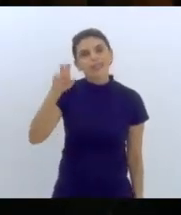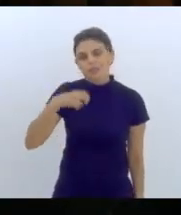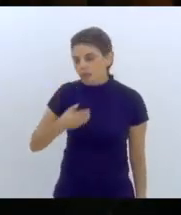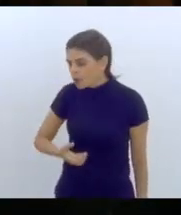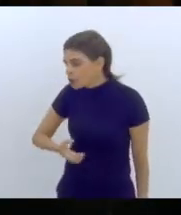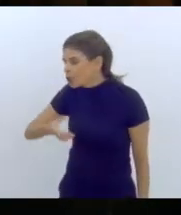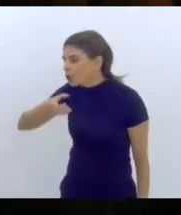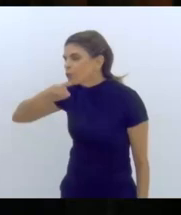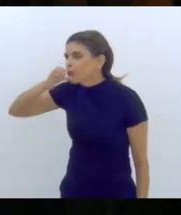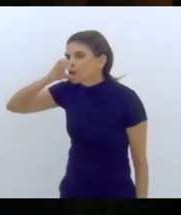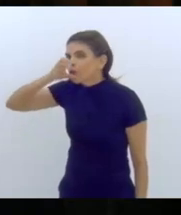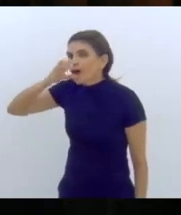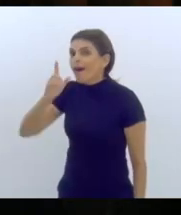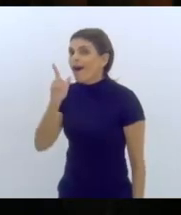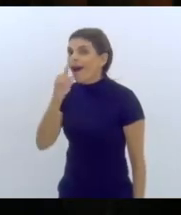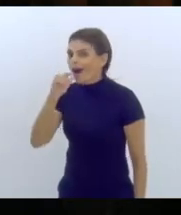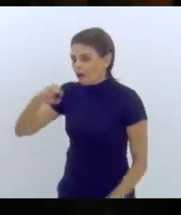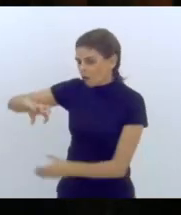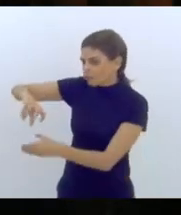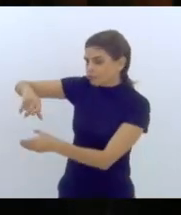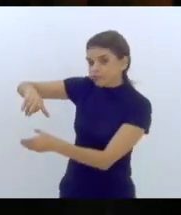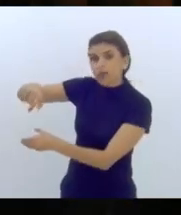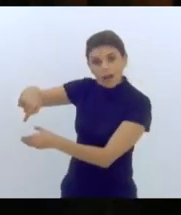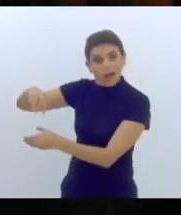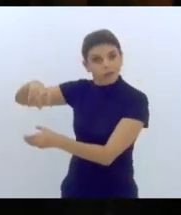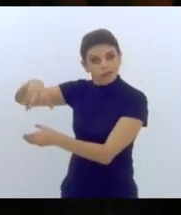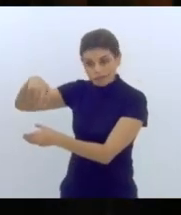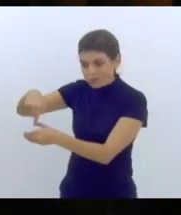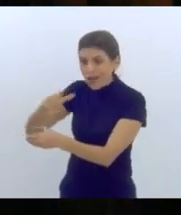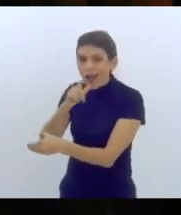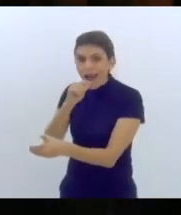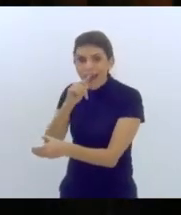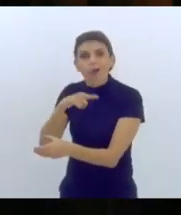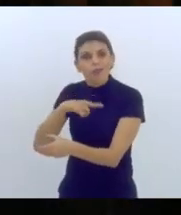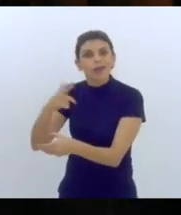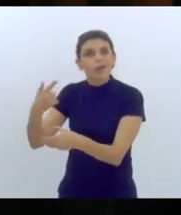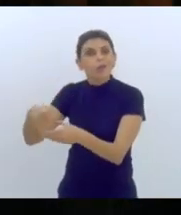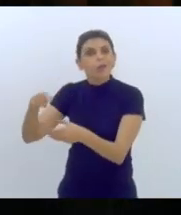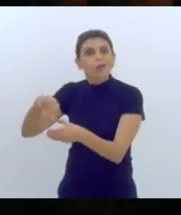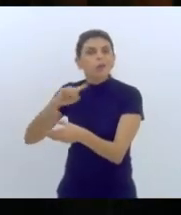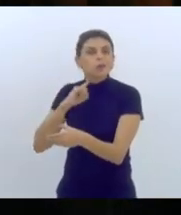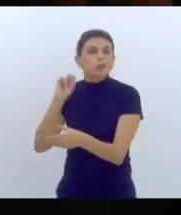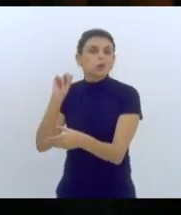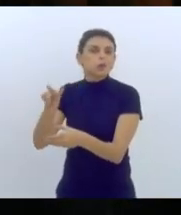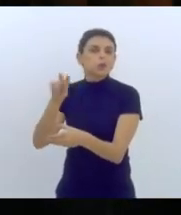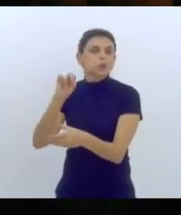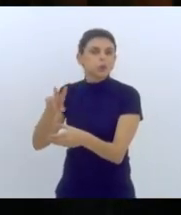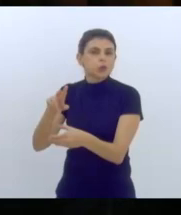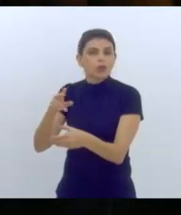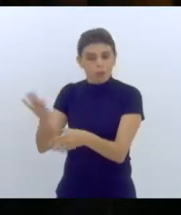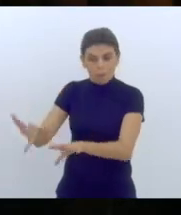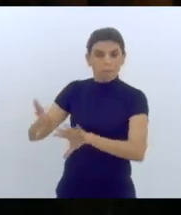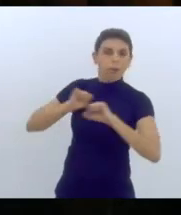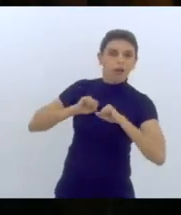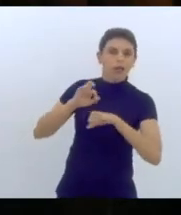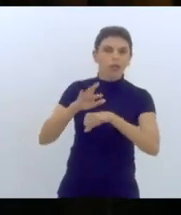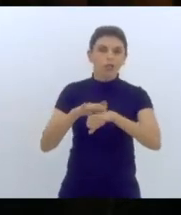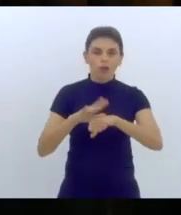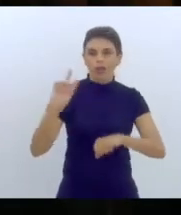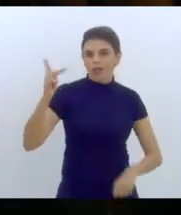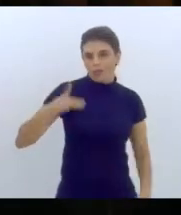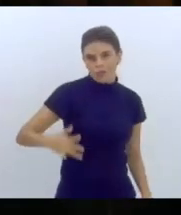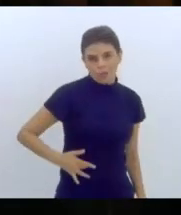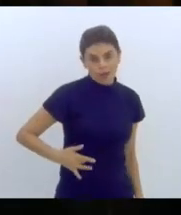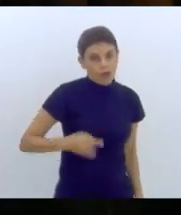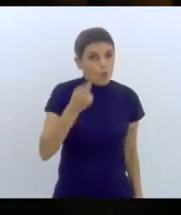bica da minha casa e peguei hepatite, aquela hepatite de água contaminada, e quase morri, porque dentro